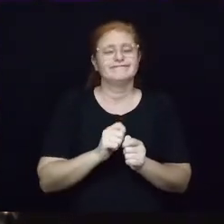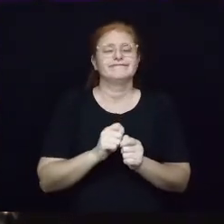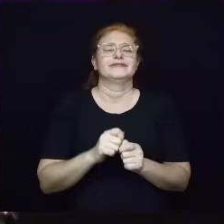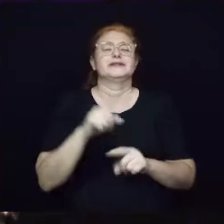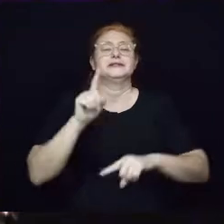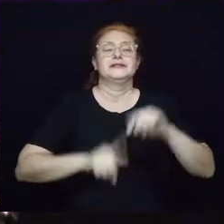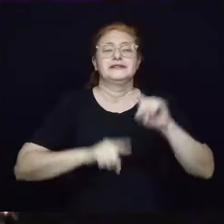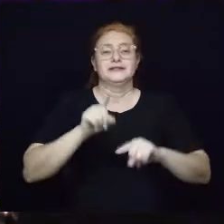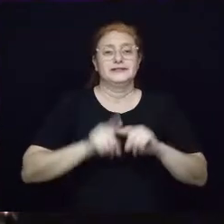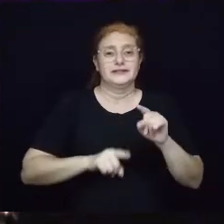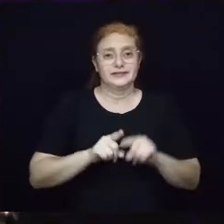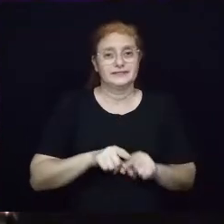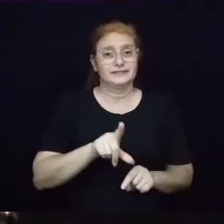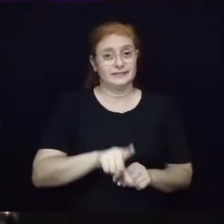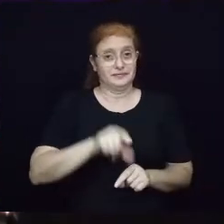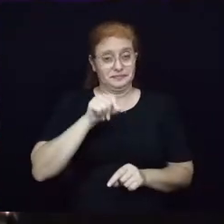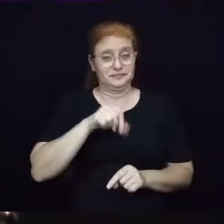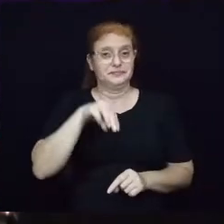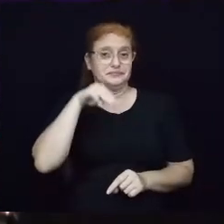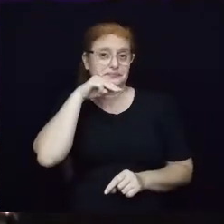preferencial do Mauro.